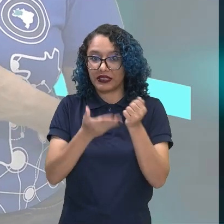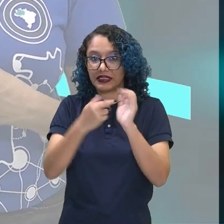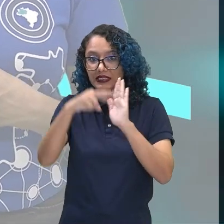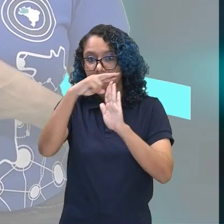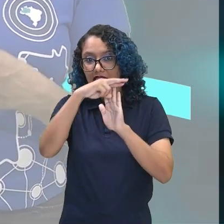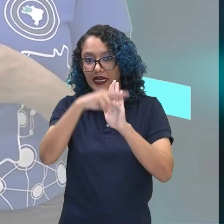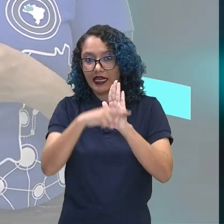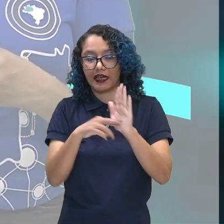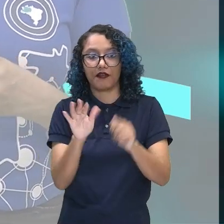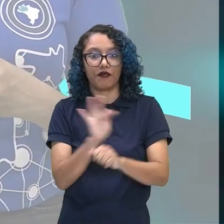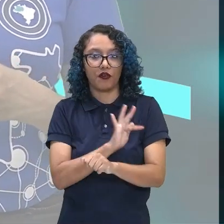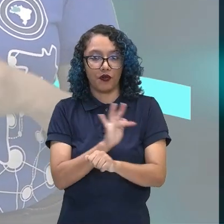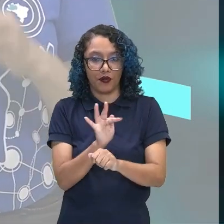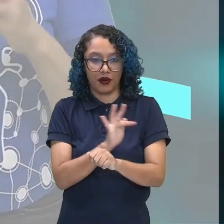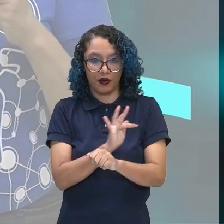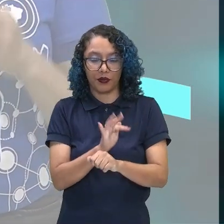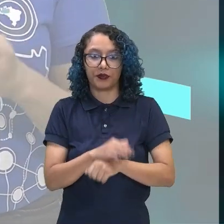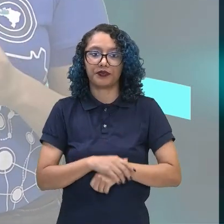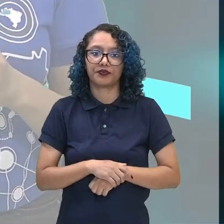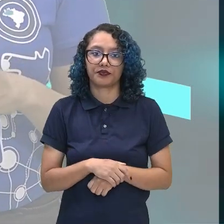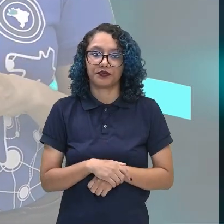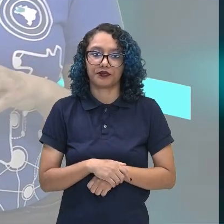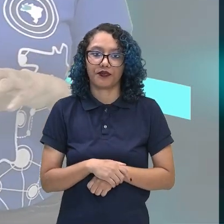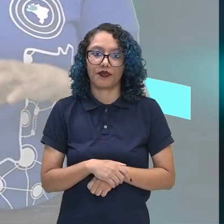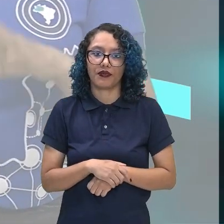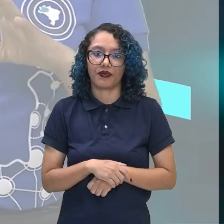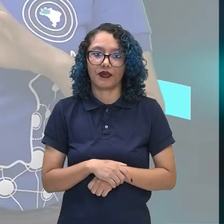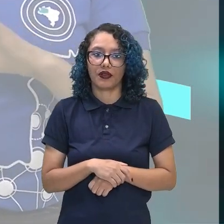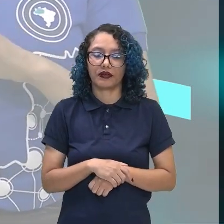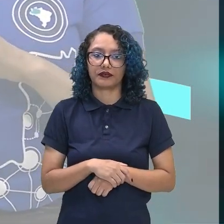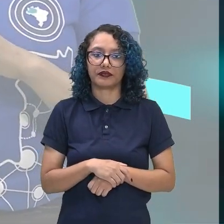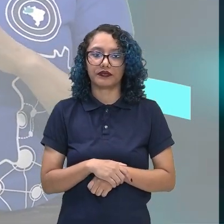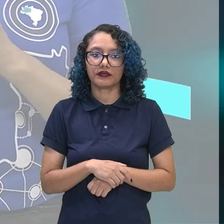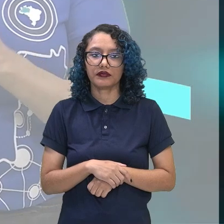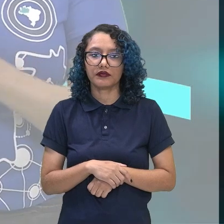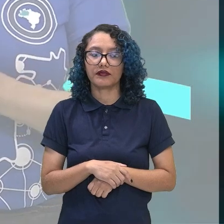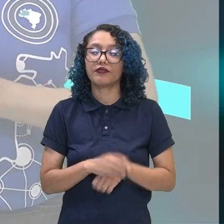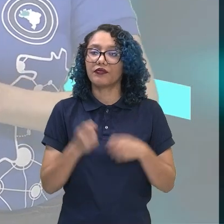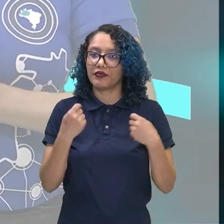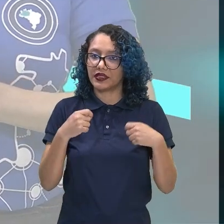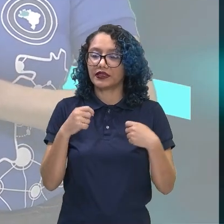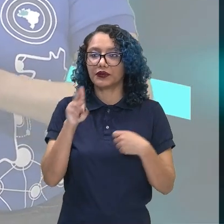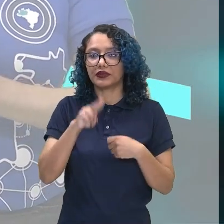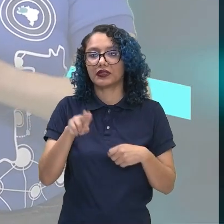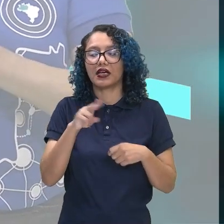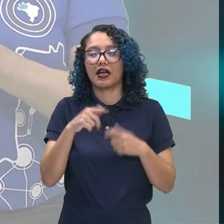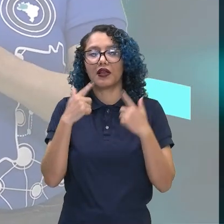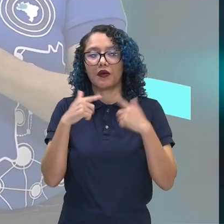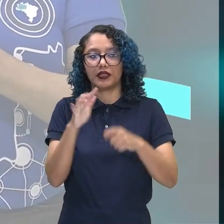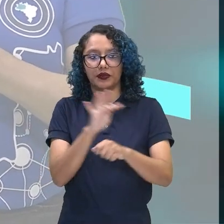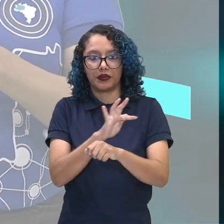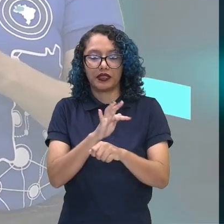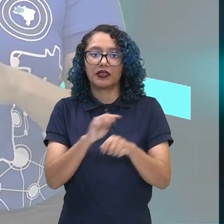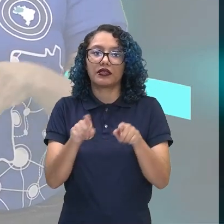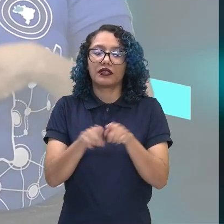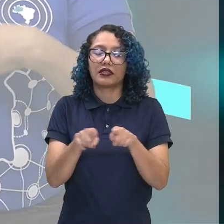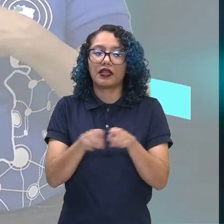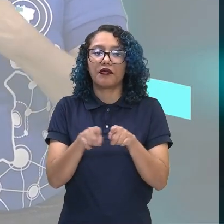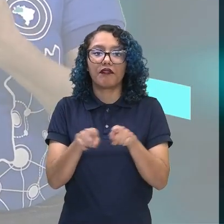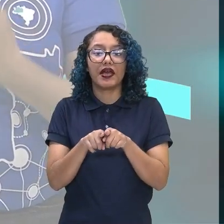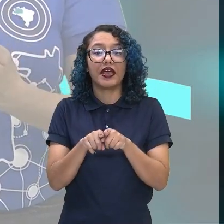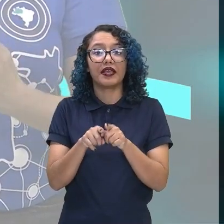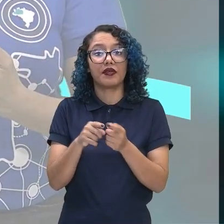né? Claro que tem que ser trabalhado com a norma culta e ser um texto bem claro,